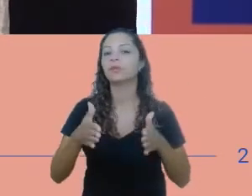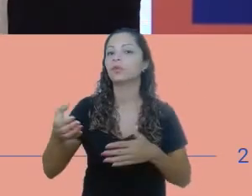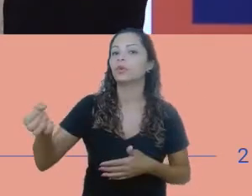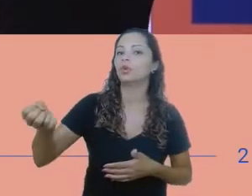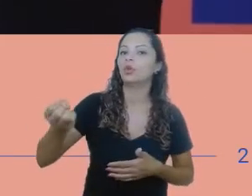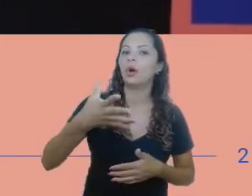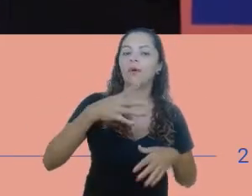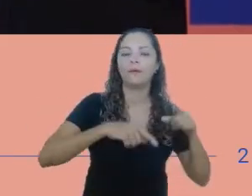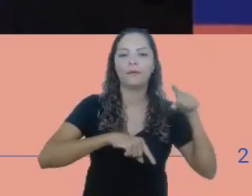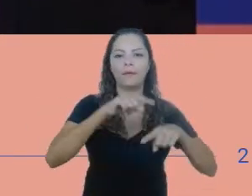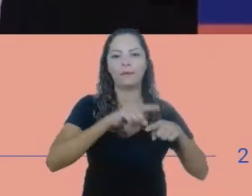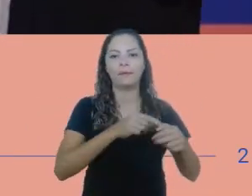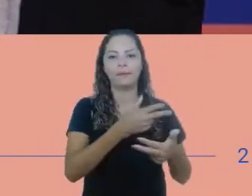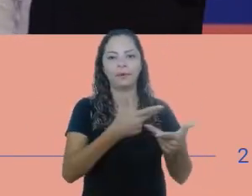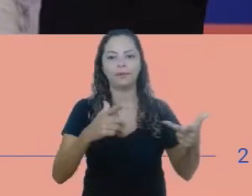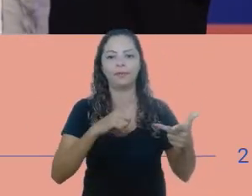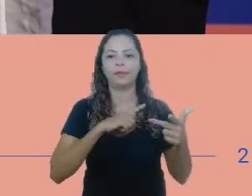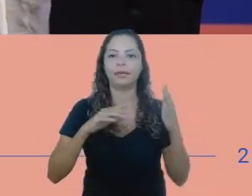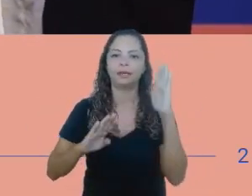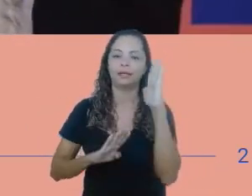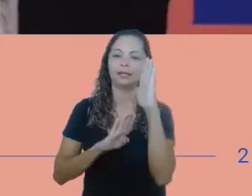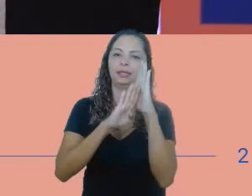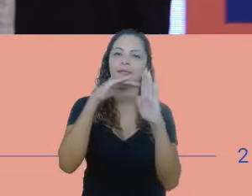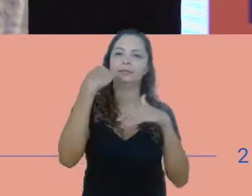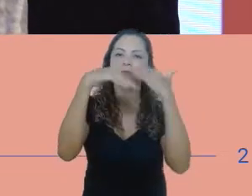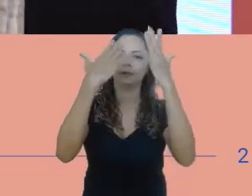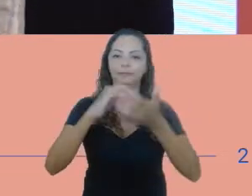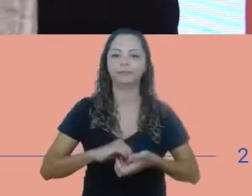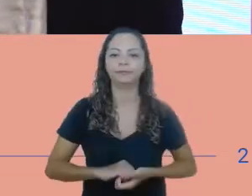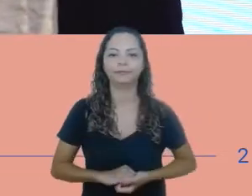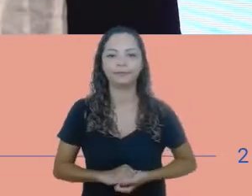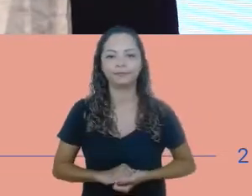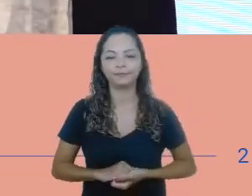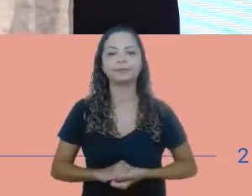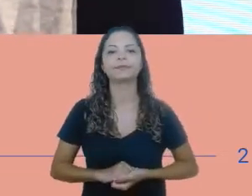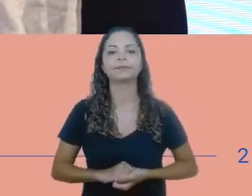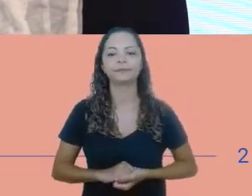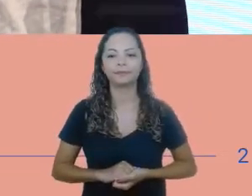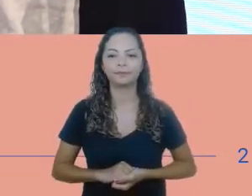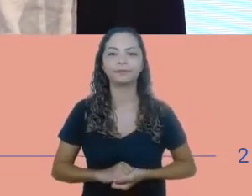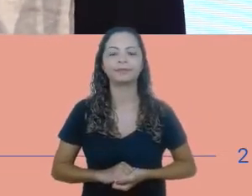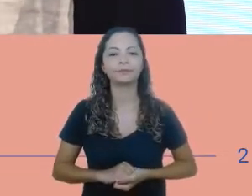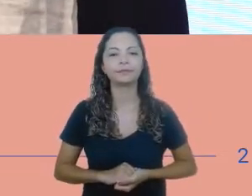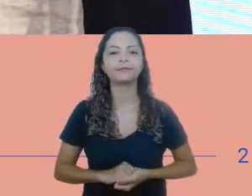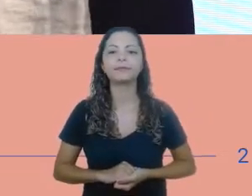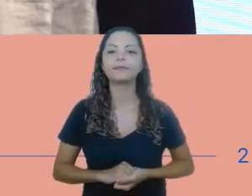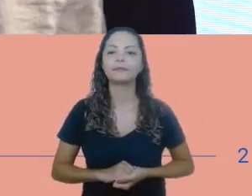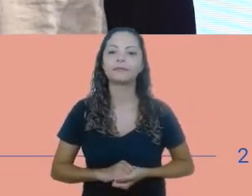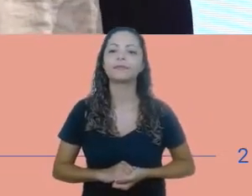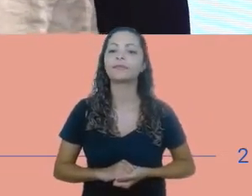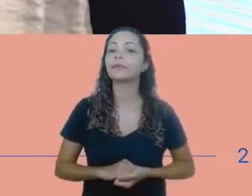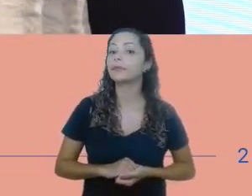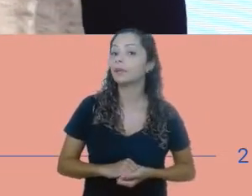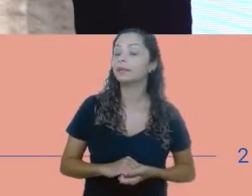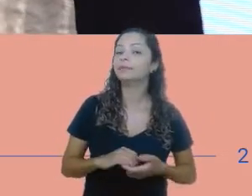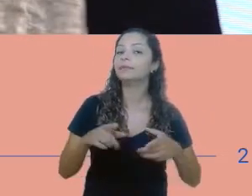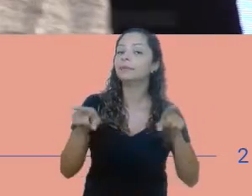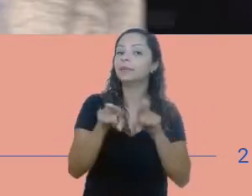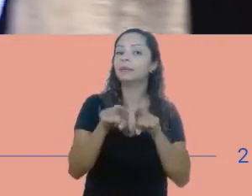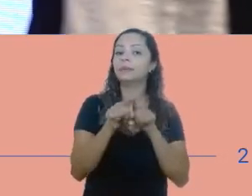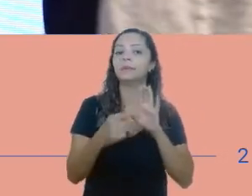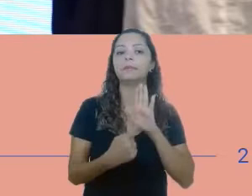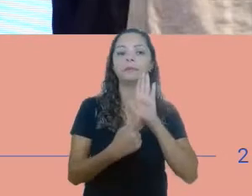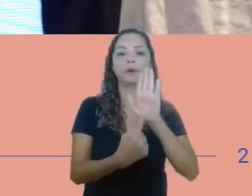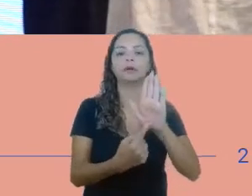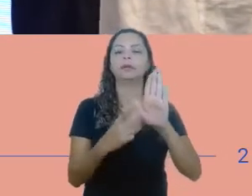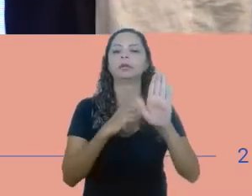isso ele vai crescendo e se desenvolvendo um outro exemplo que eu quis trazer da área de gestão de resíduos né